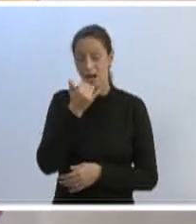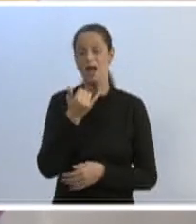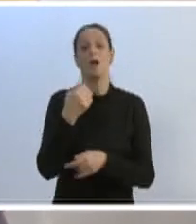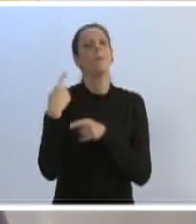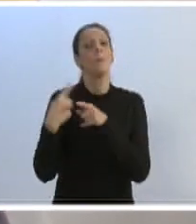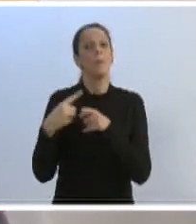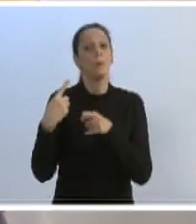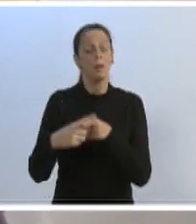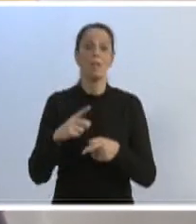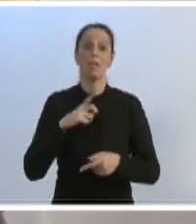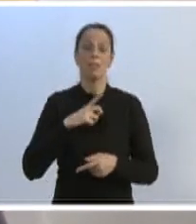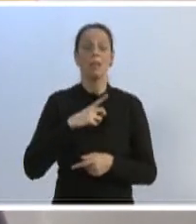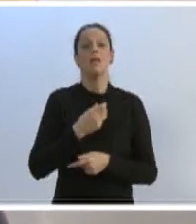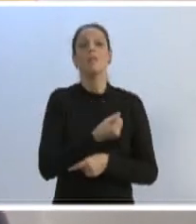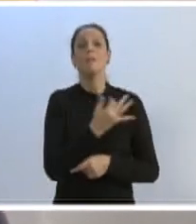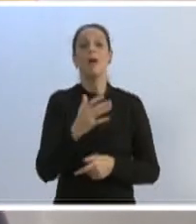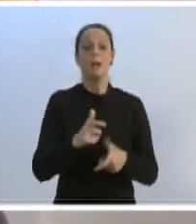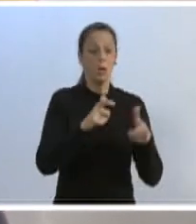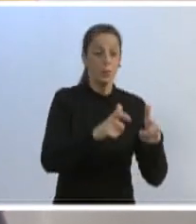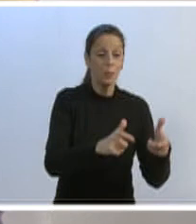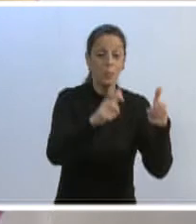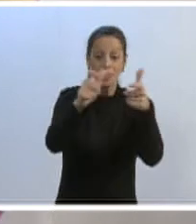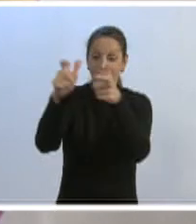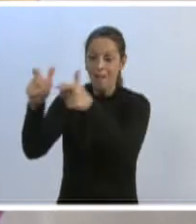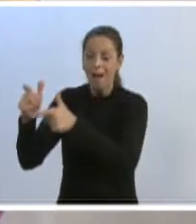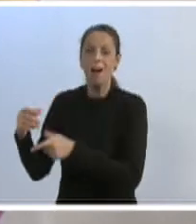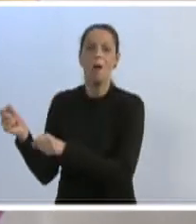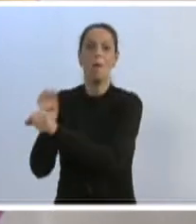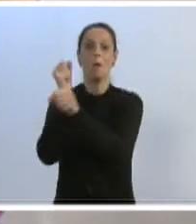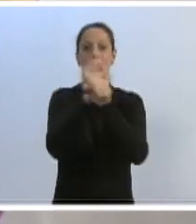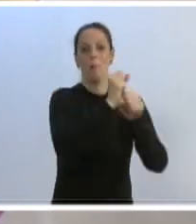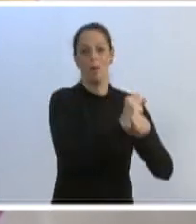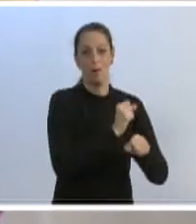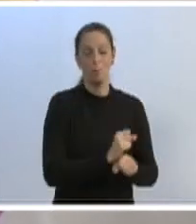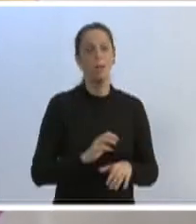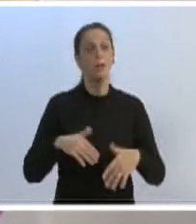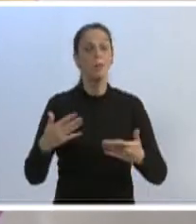delas ao mesmo tempo, mas que assim que estiverem concluídas